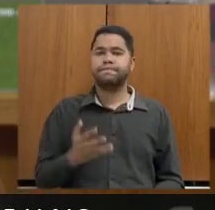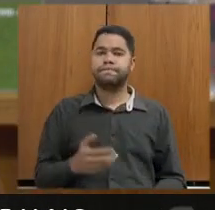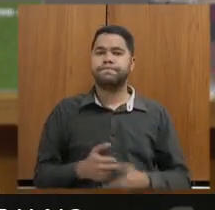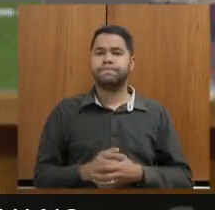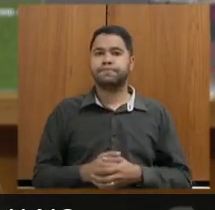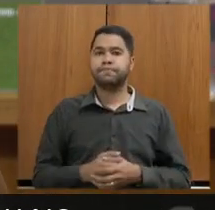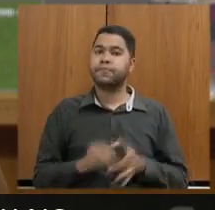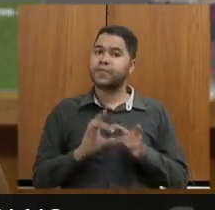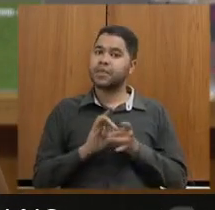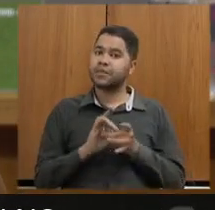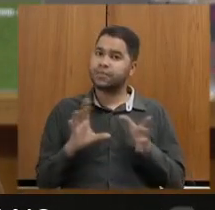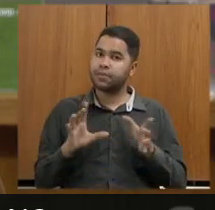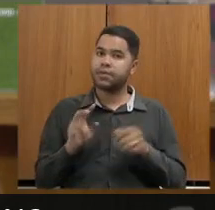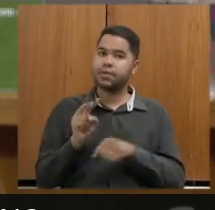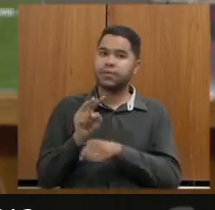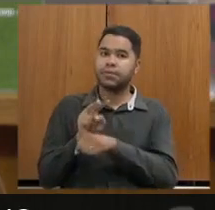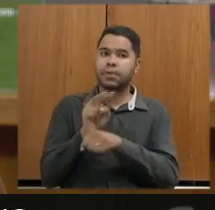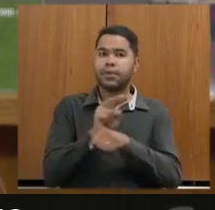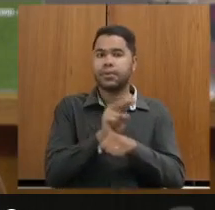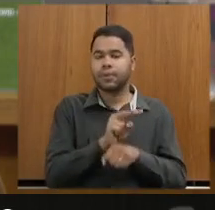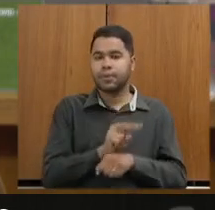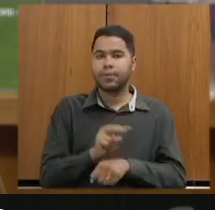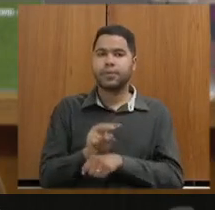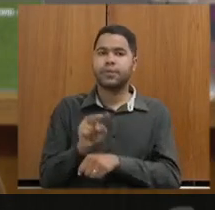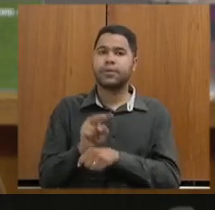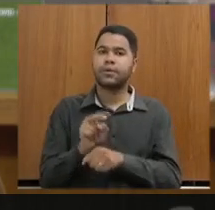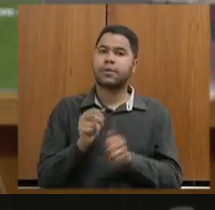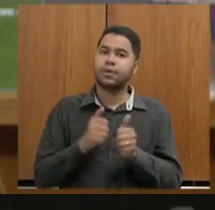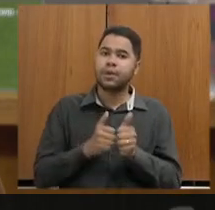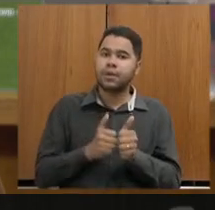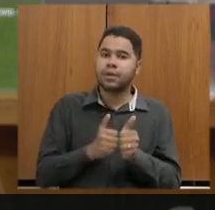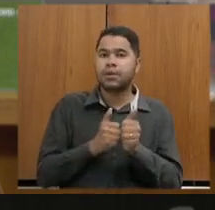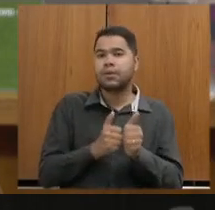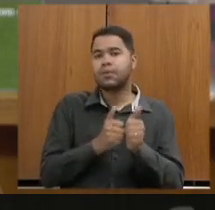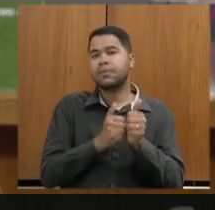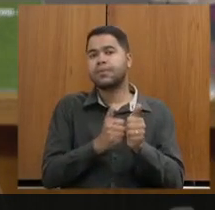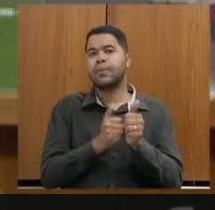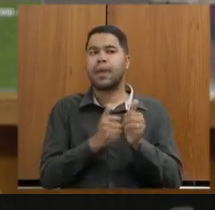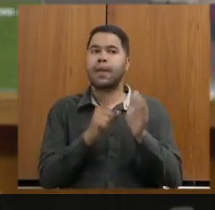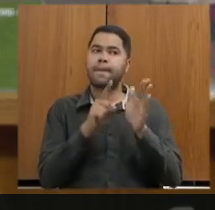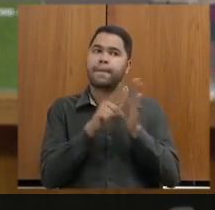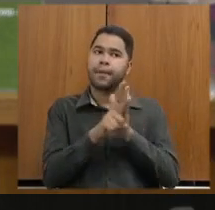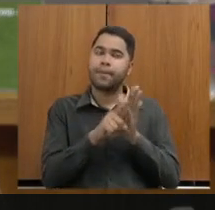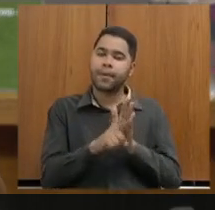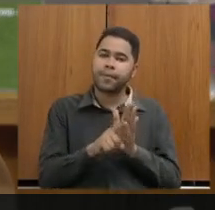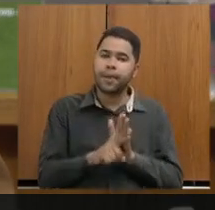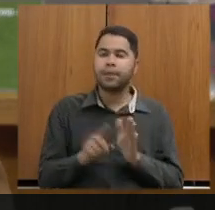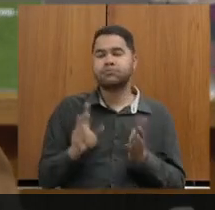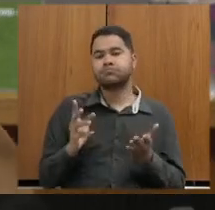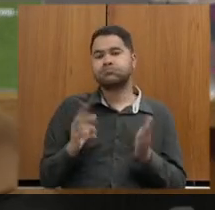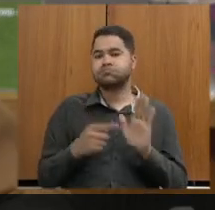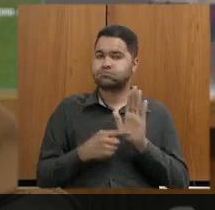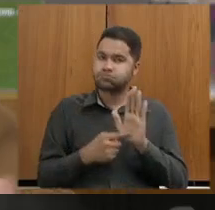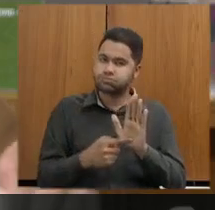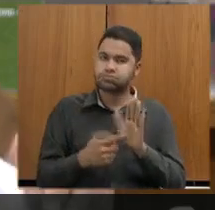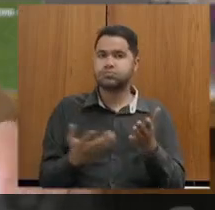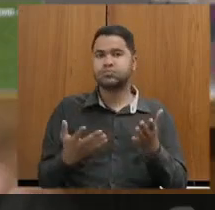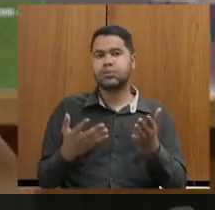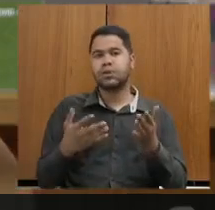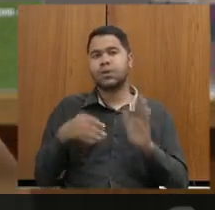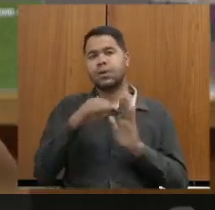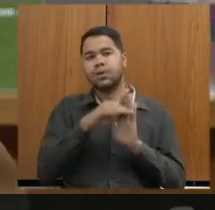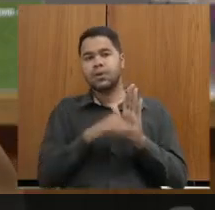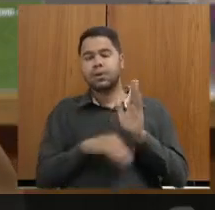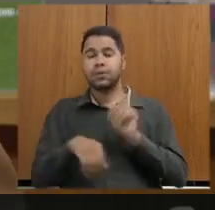que permite nesse monitoramento de vai acompanhar os casos em que tu sabe representações medidas protetivas e